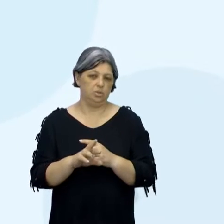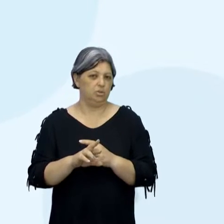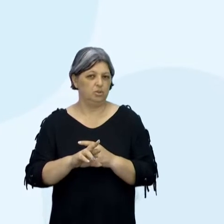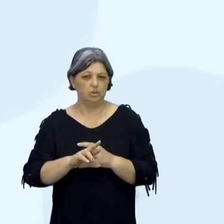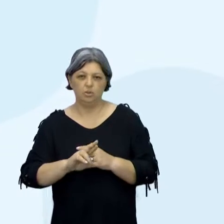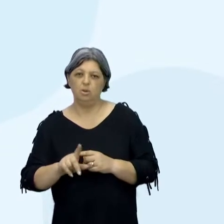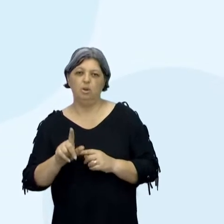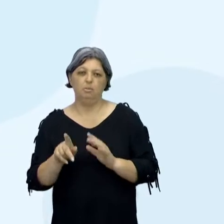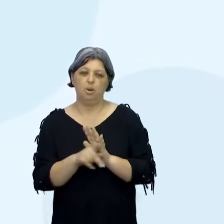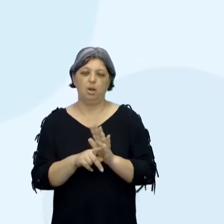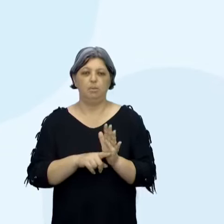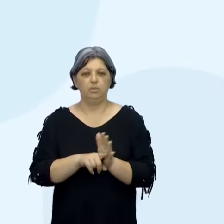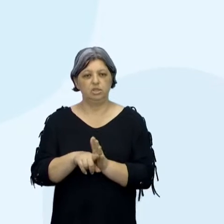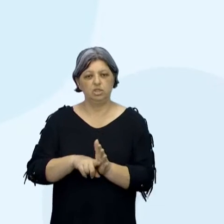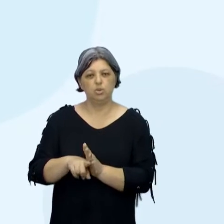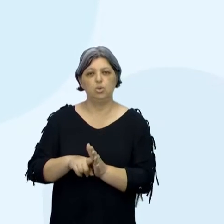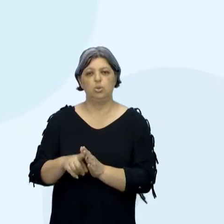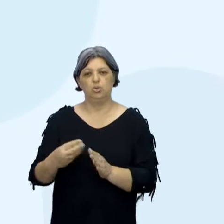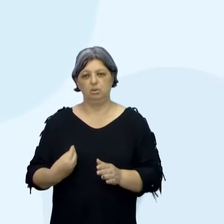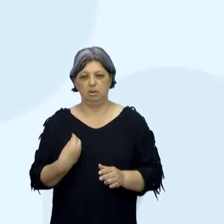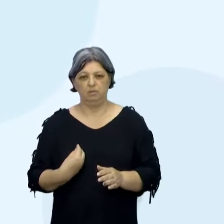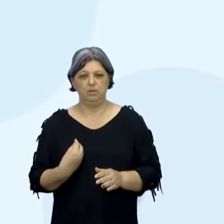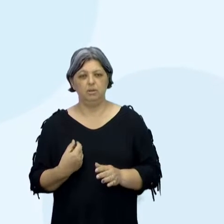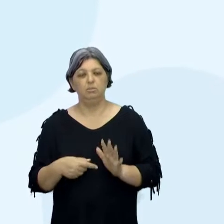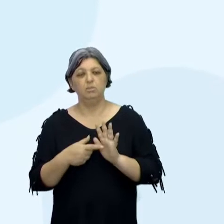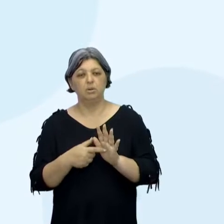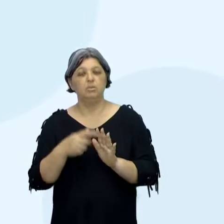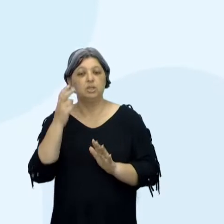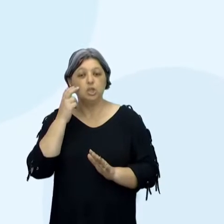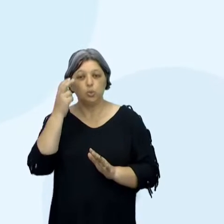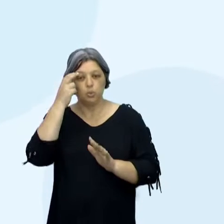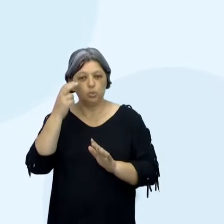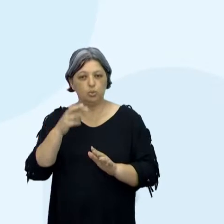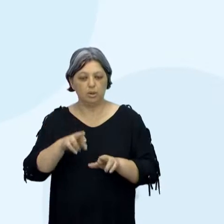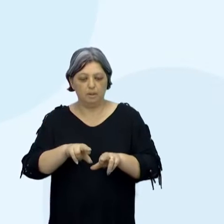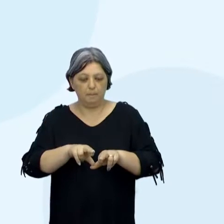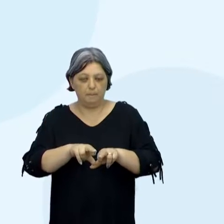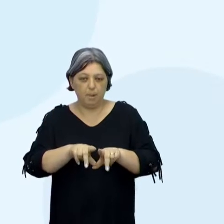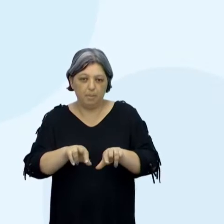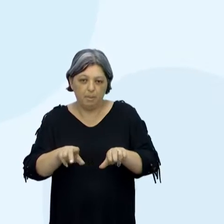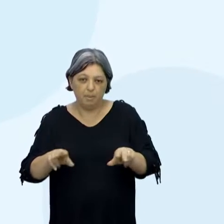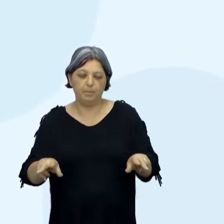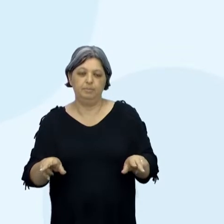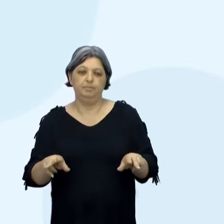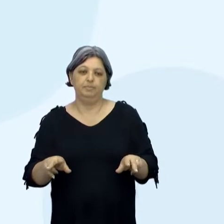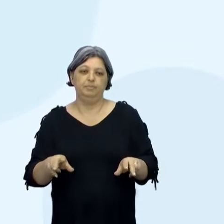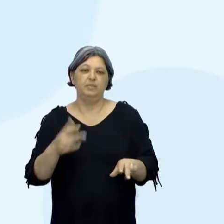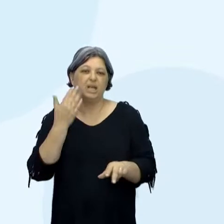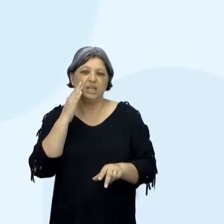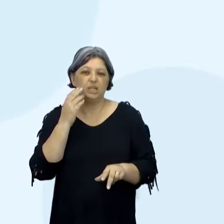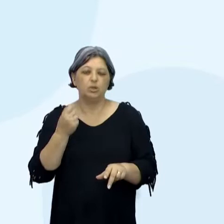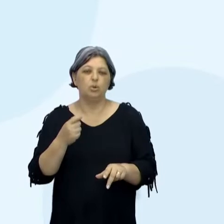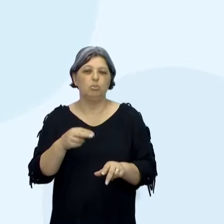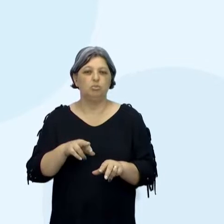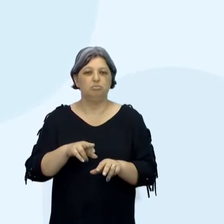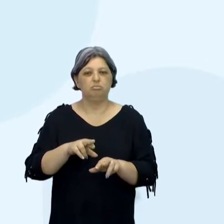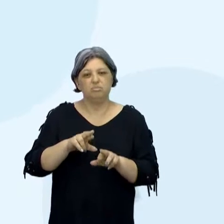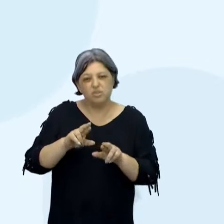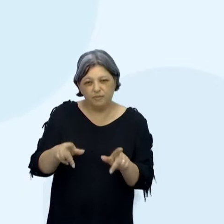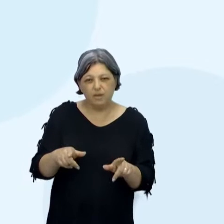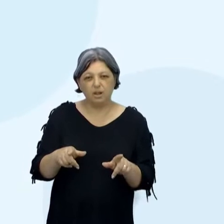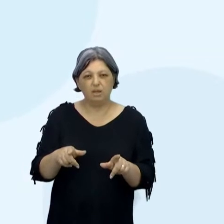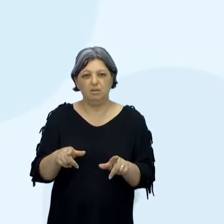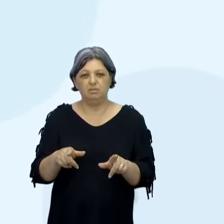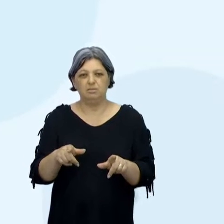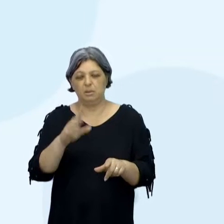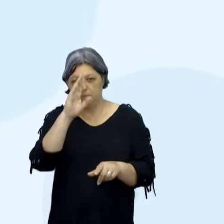biológico. Então, se olhava muito mais as diferenças culturais e entendendo aquilo como uma diferença brutal,